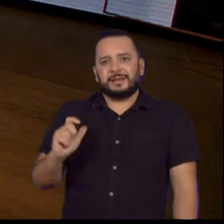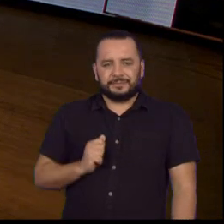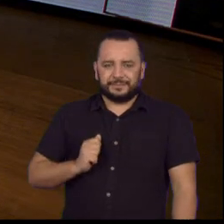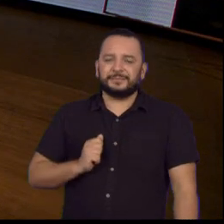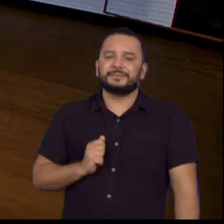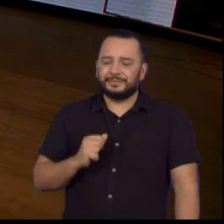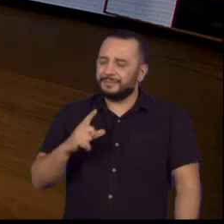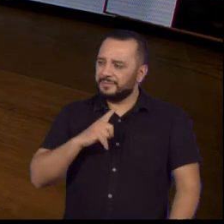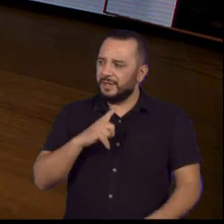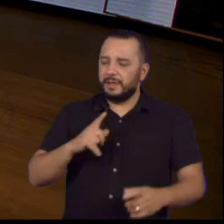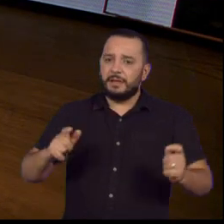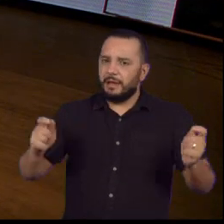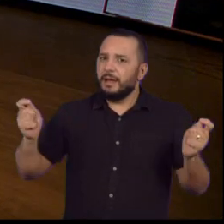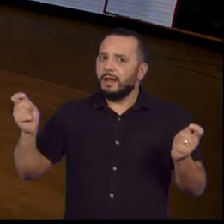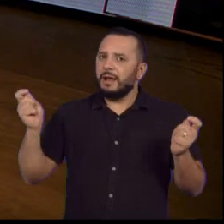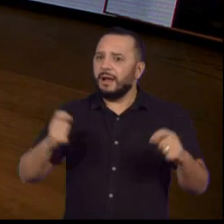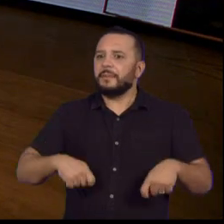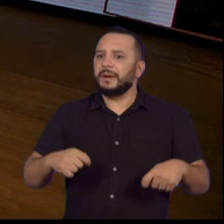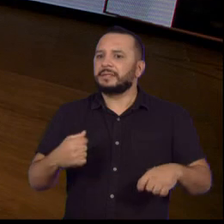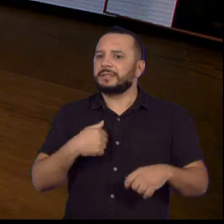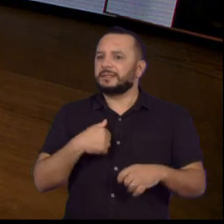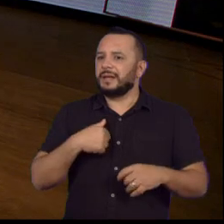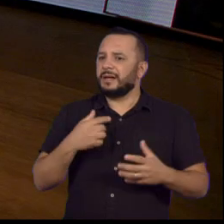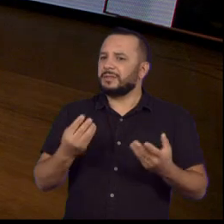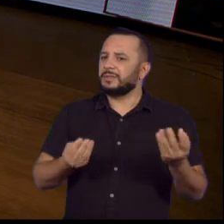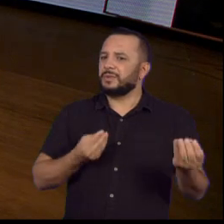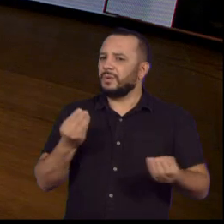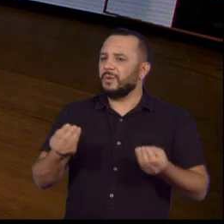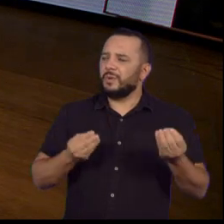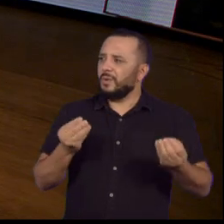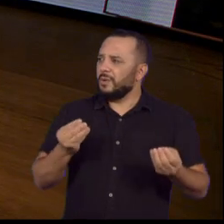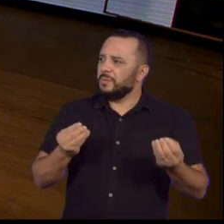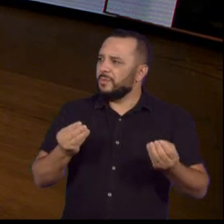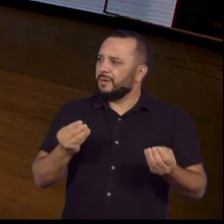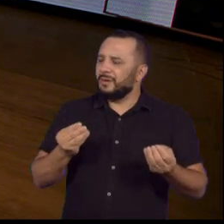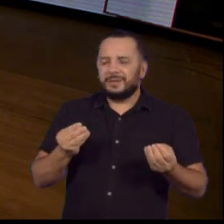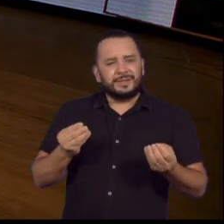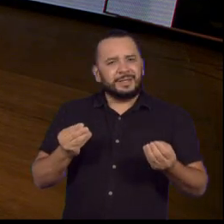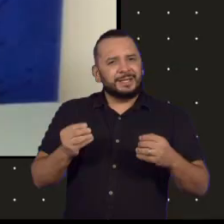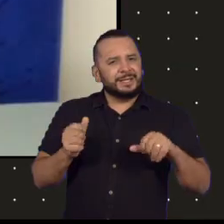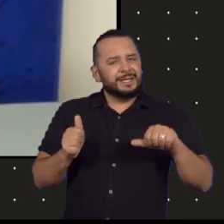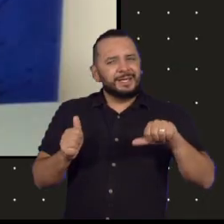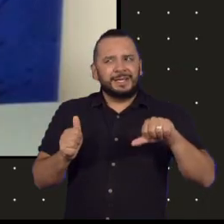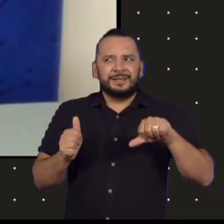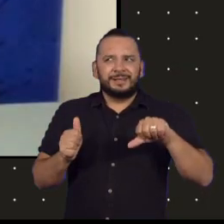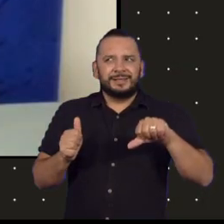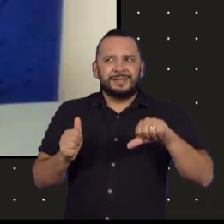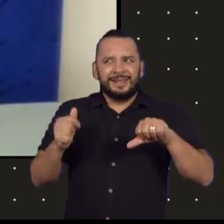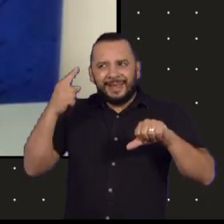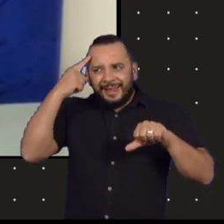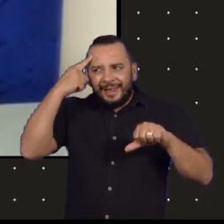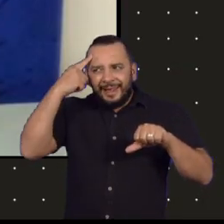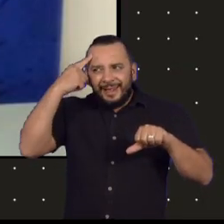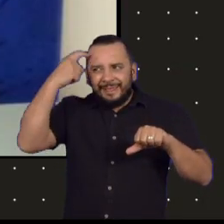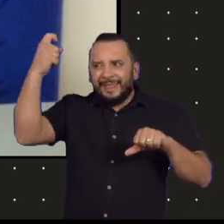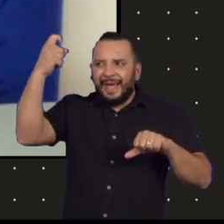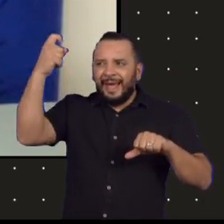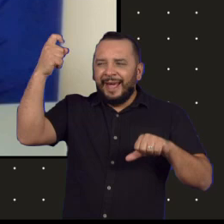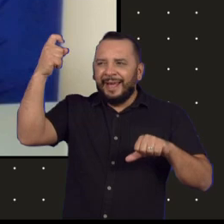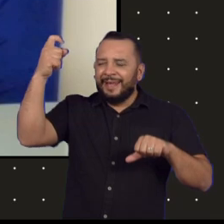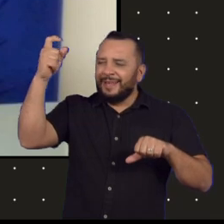de conceituar, não é bem a palavra, mas de transformar uma ideia